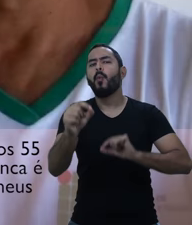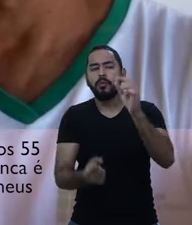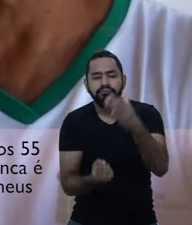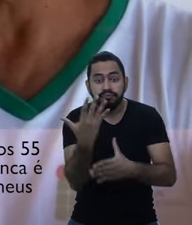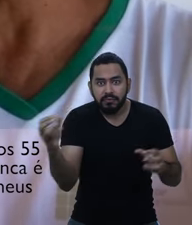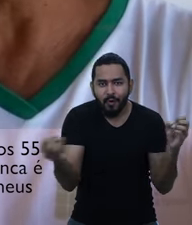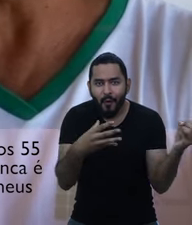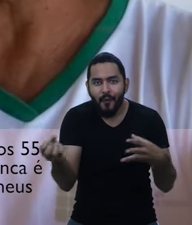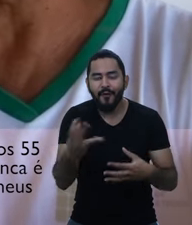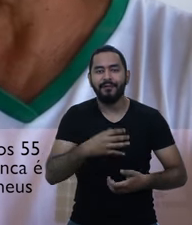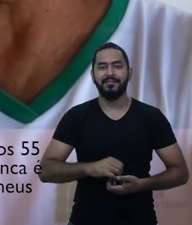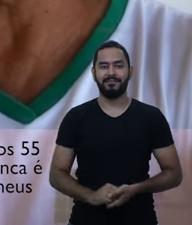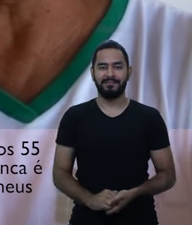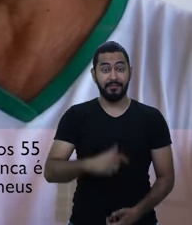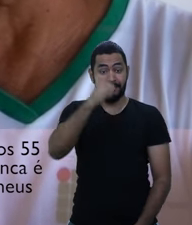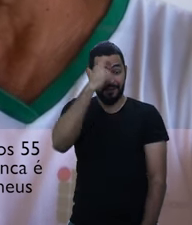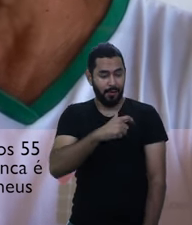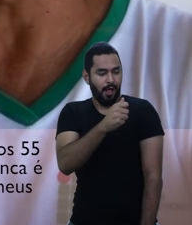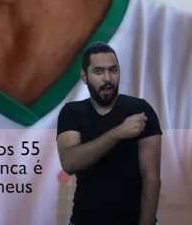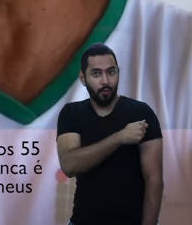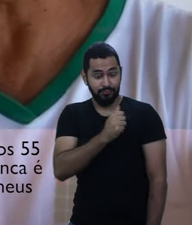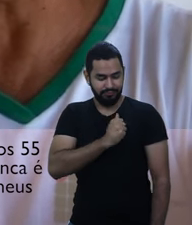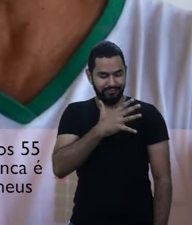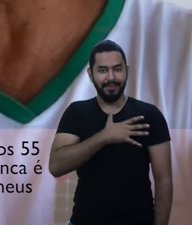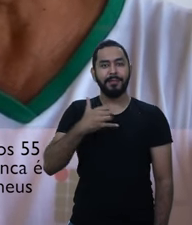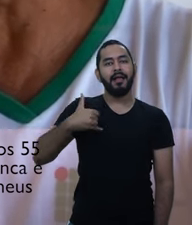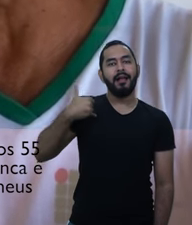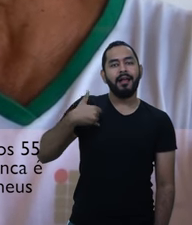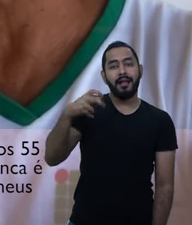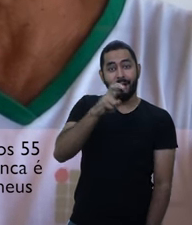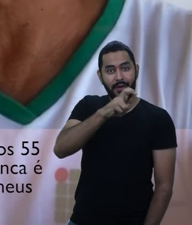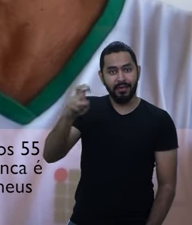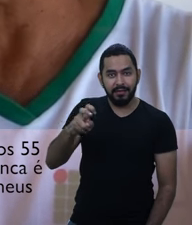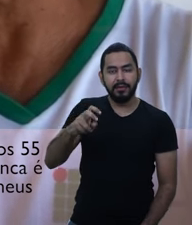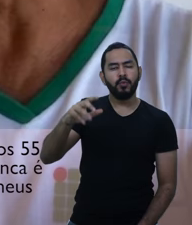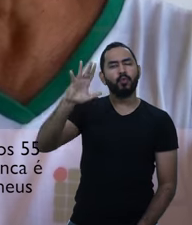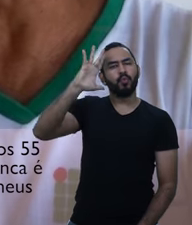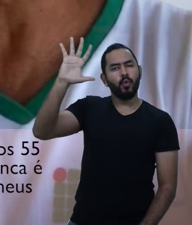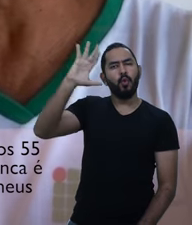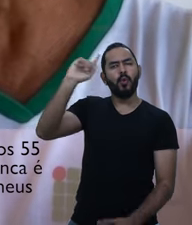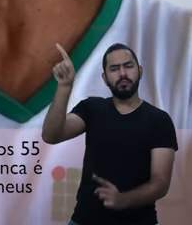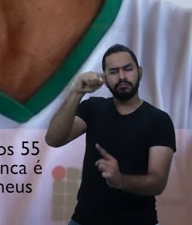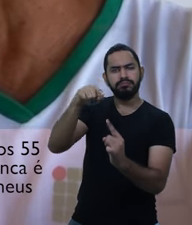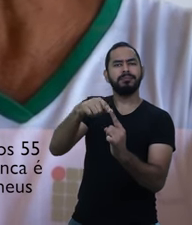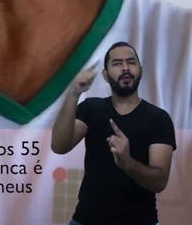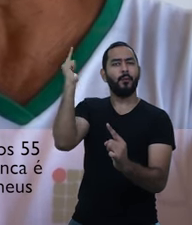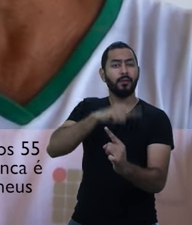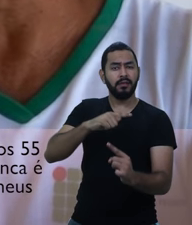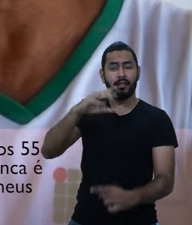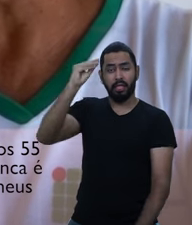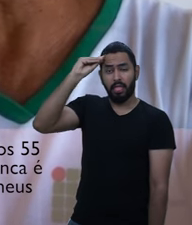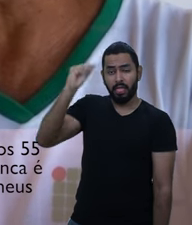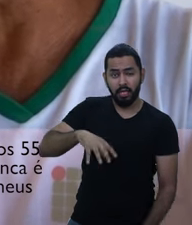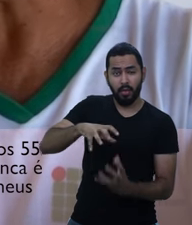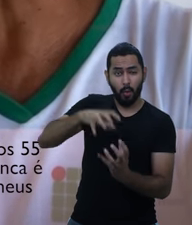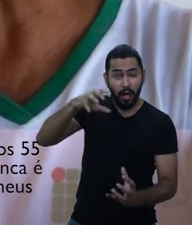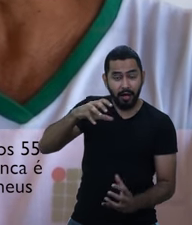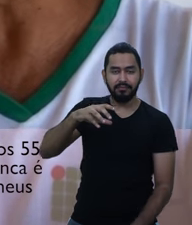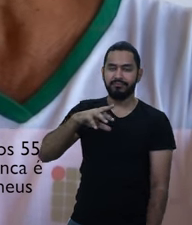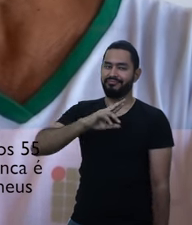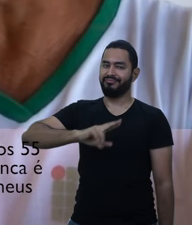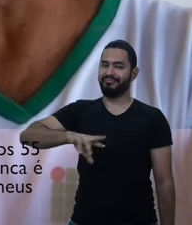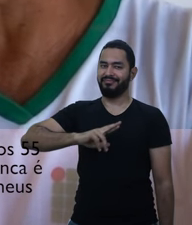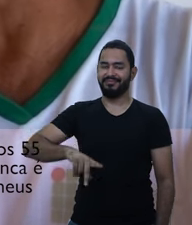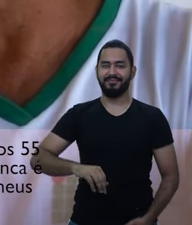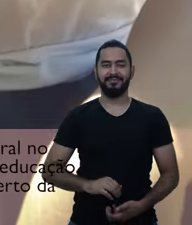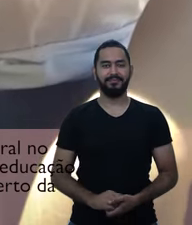inovar. Ser estudante no IFPE aos 55 anos é descobrir que nunca é tarde para ir atrás